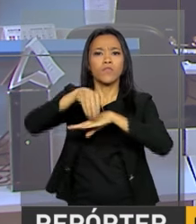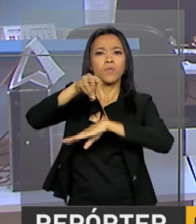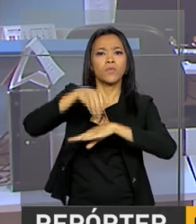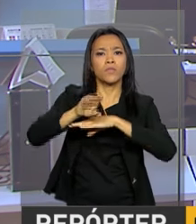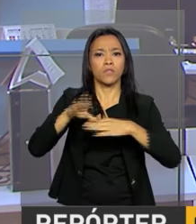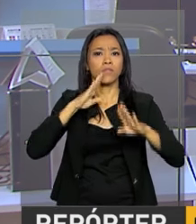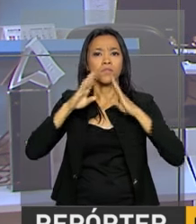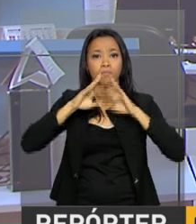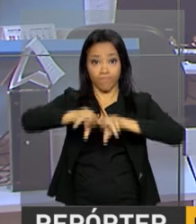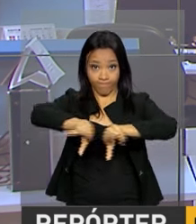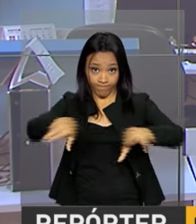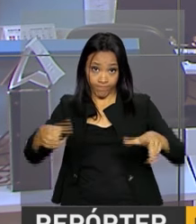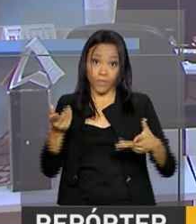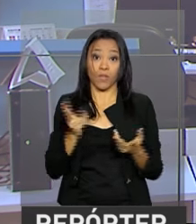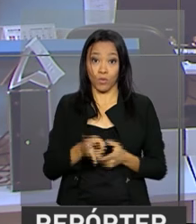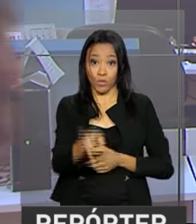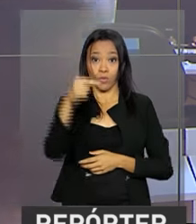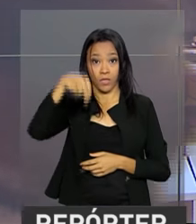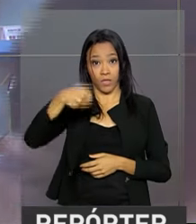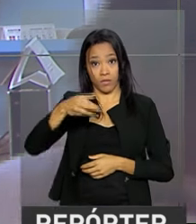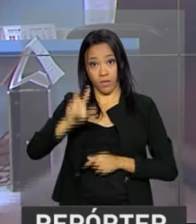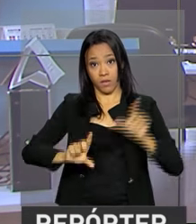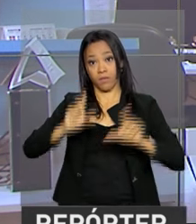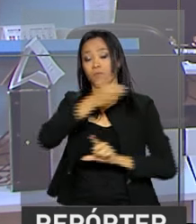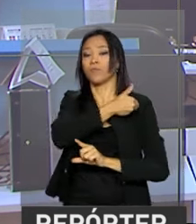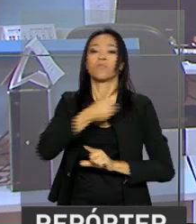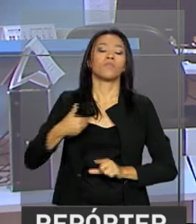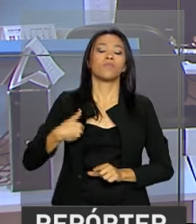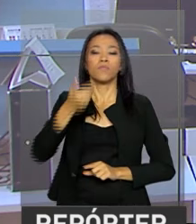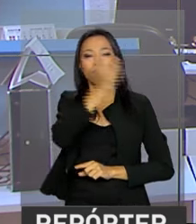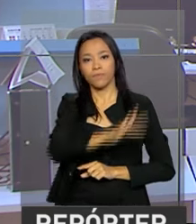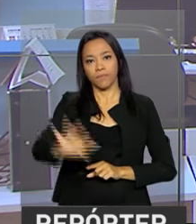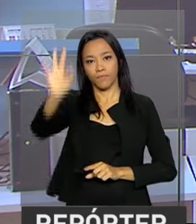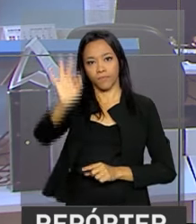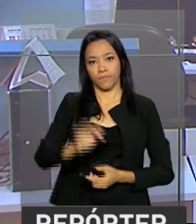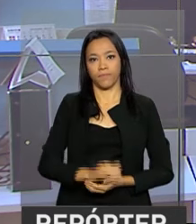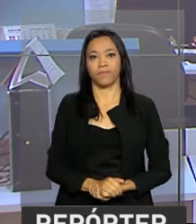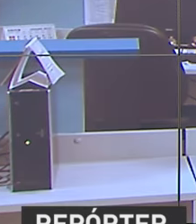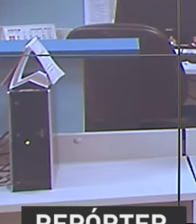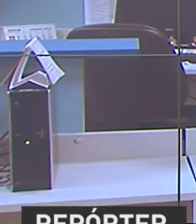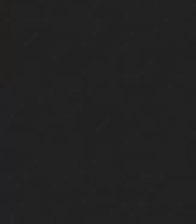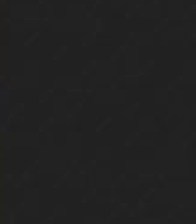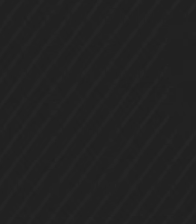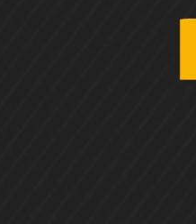nossas redes sociais contin com a gente aqui na NBR a TV do Governo